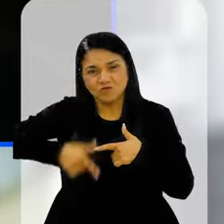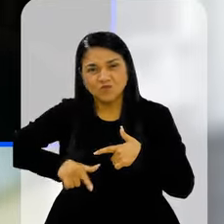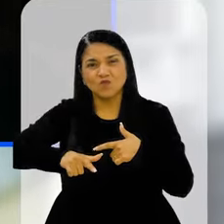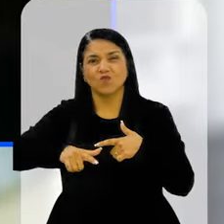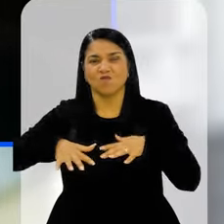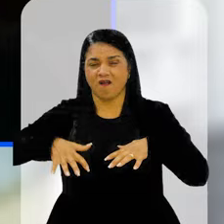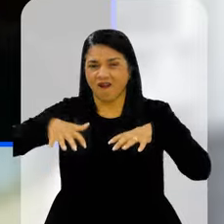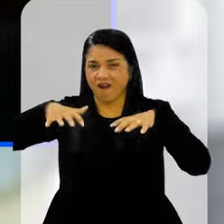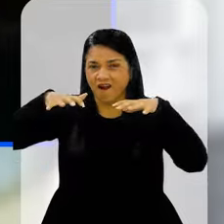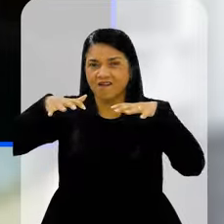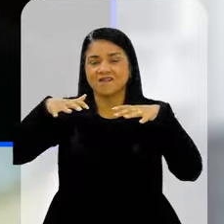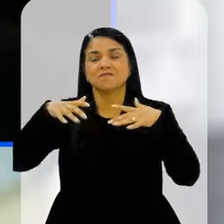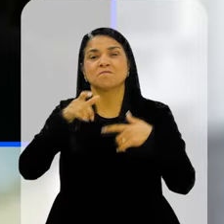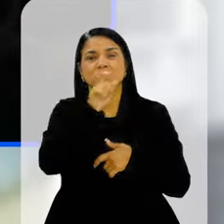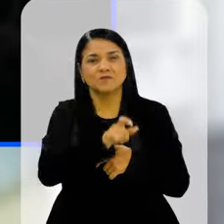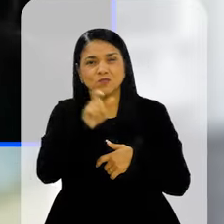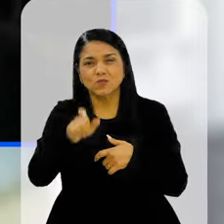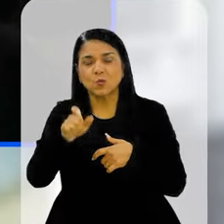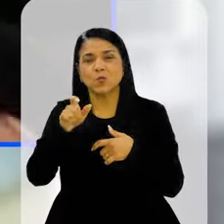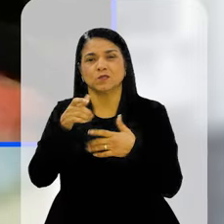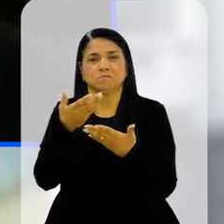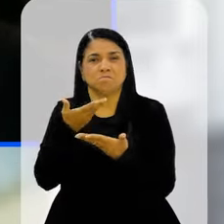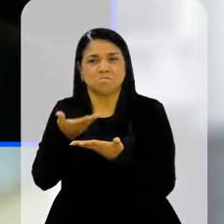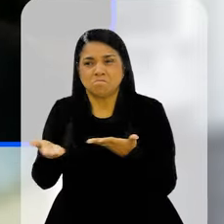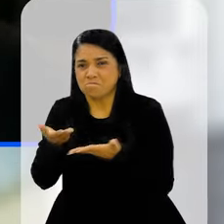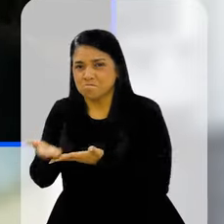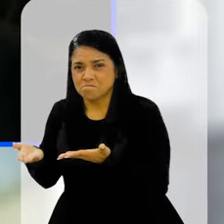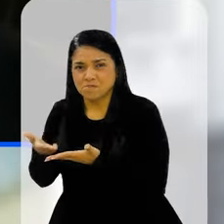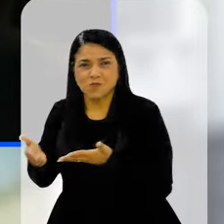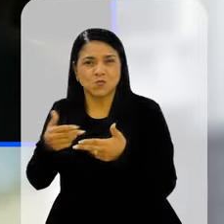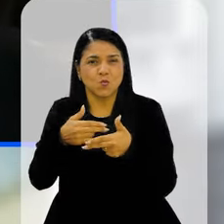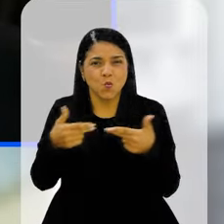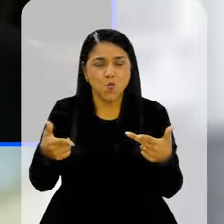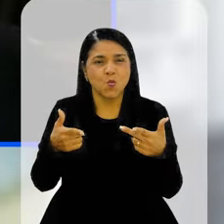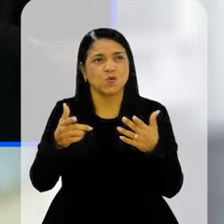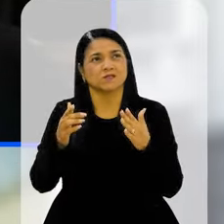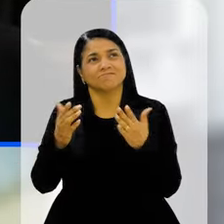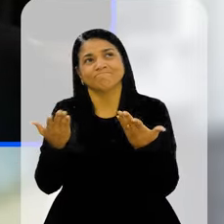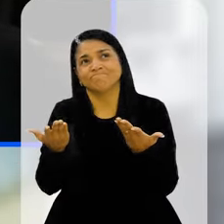ainda tinha enchido de novo a água, e muita gente perdeu realmente.